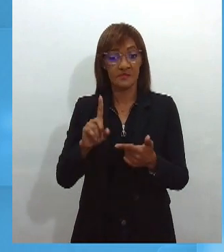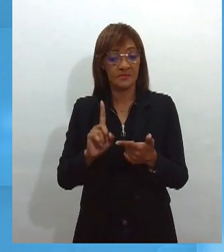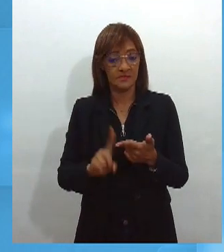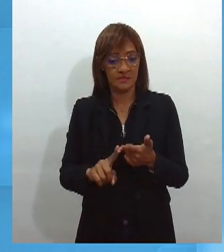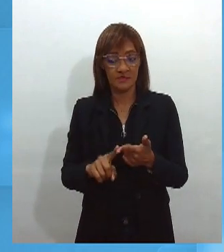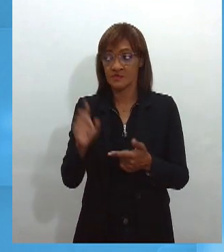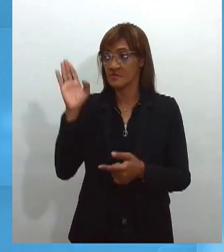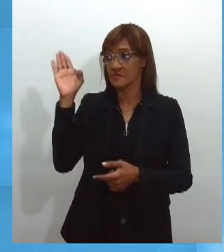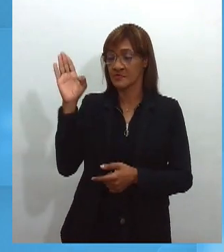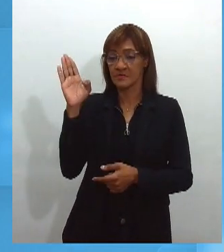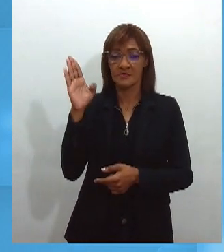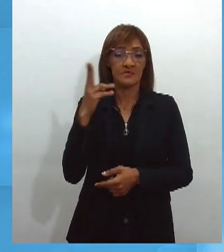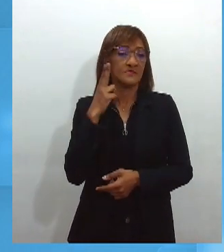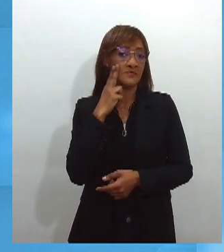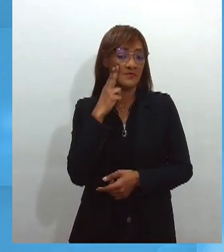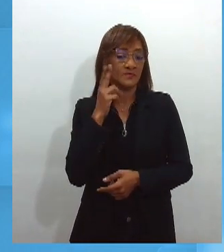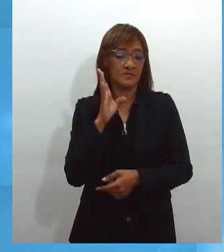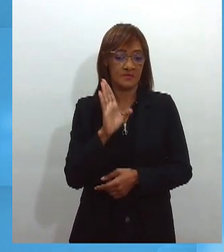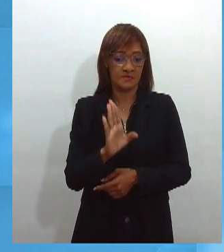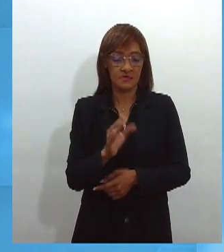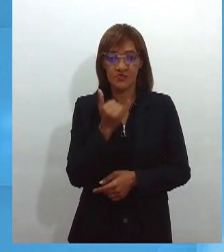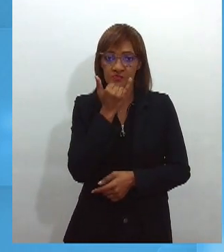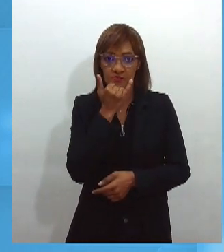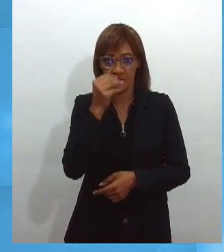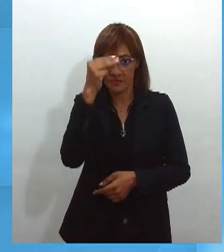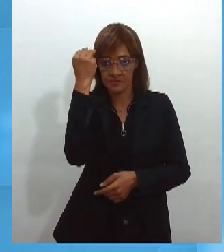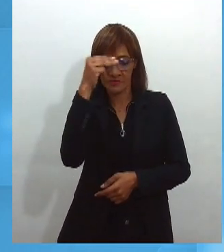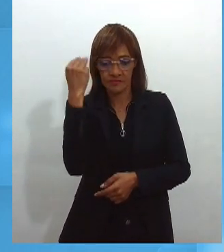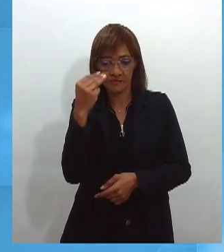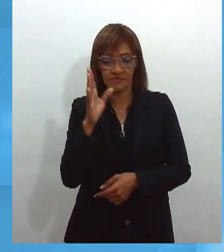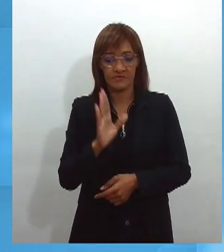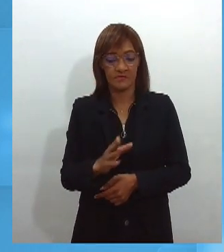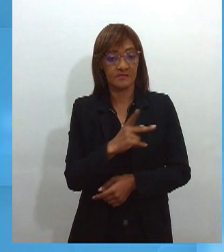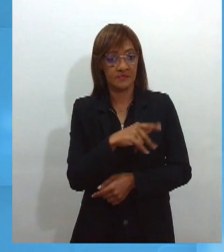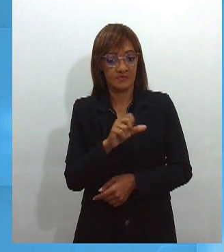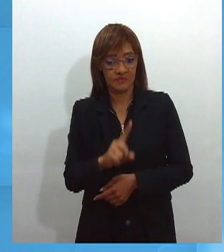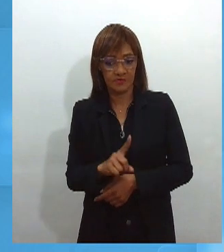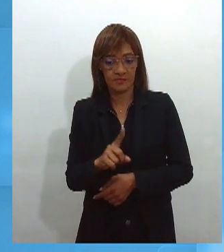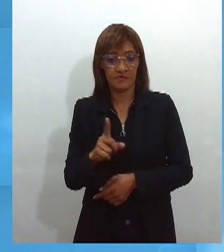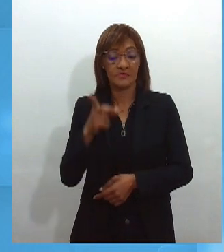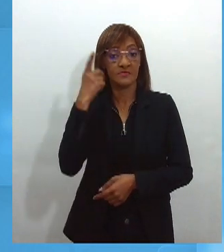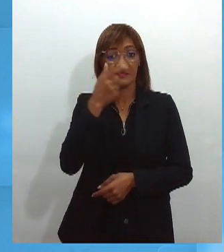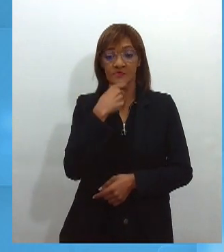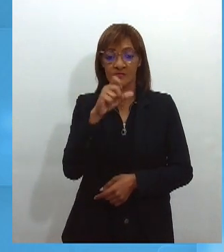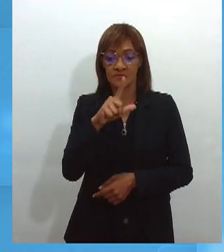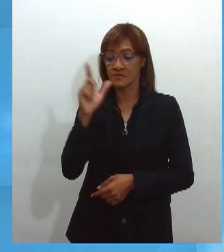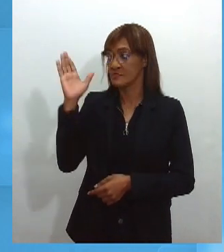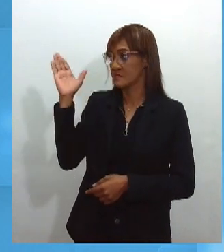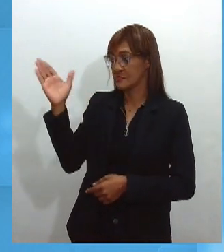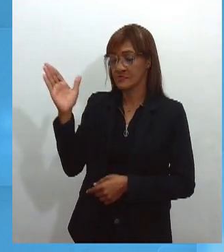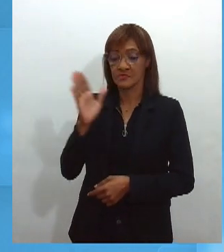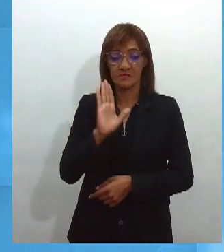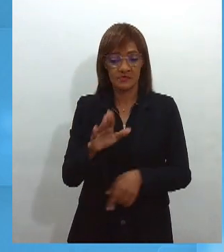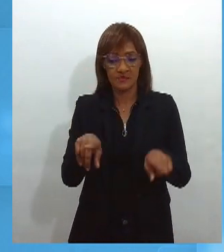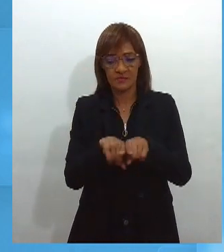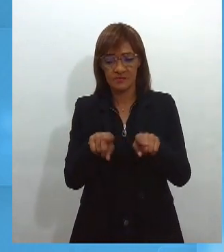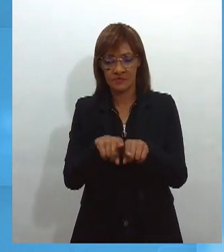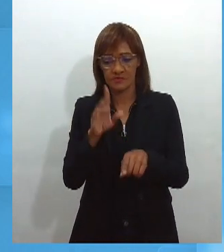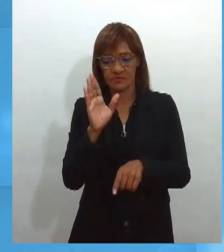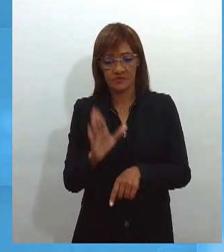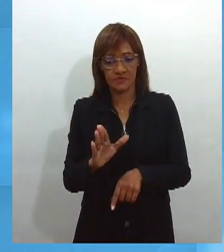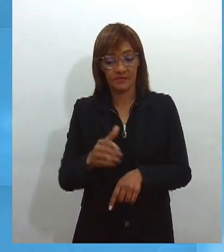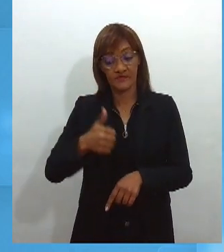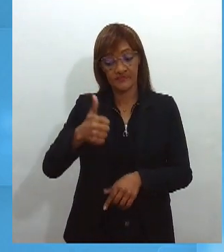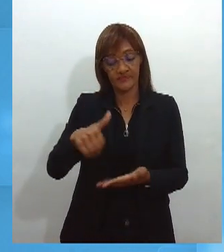Mendonça, do PDT, na vice-presidência. O deputado Luciano Bispo, do PSD, como primeiro secretário.